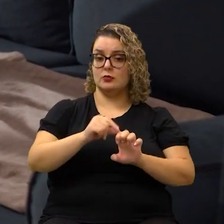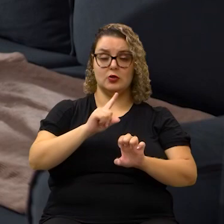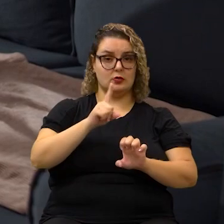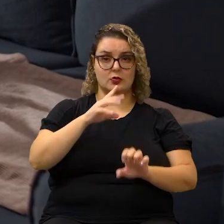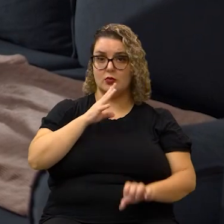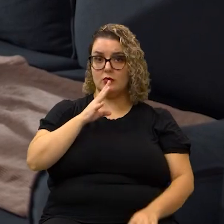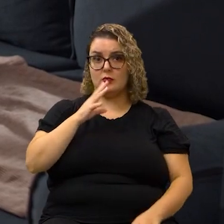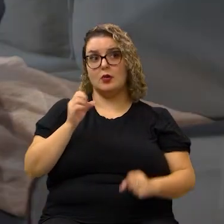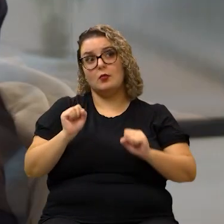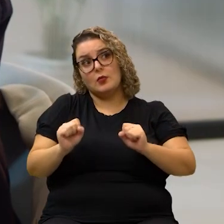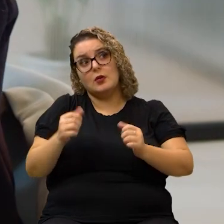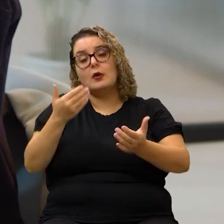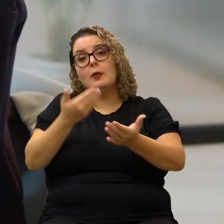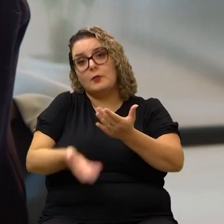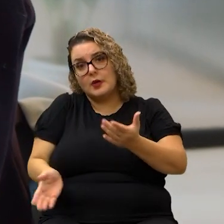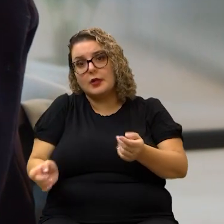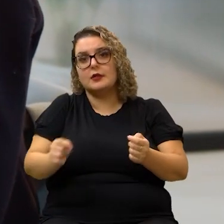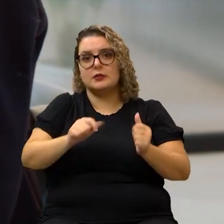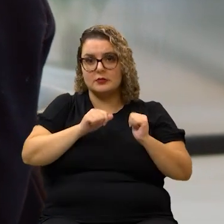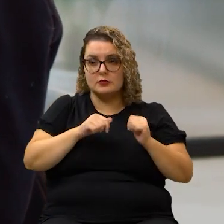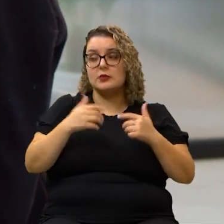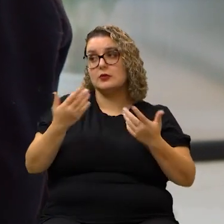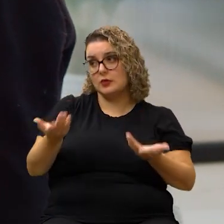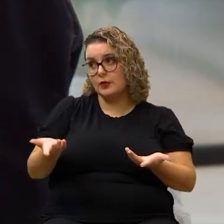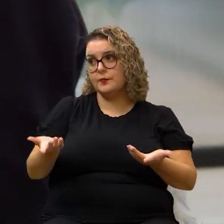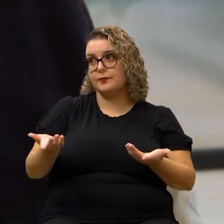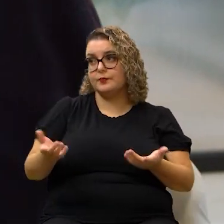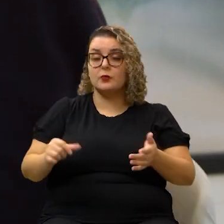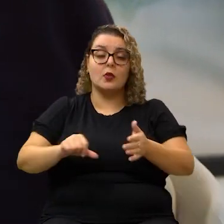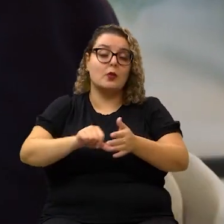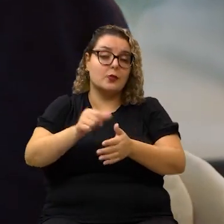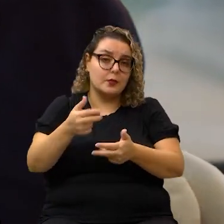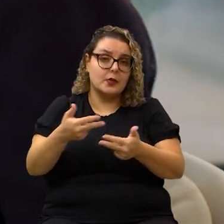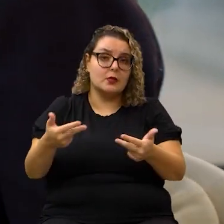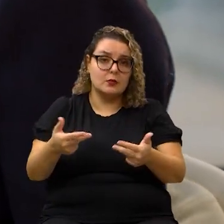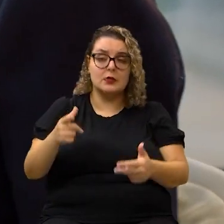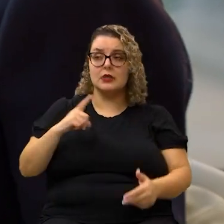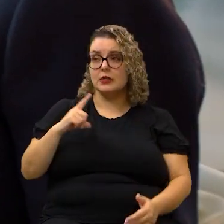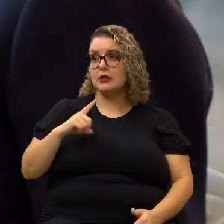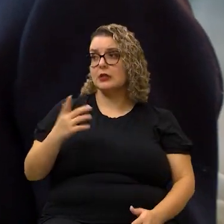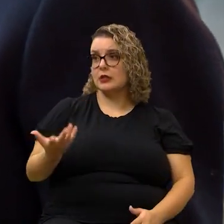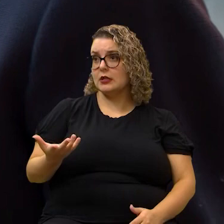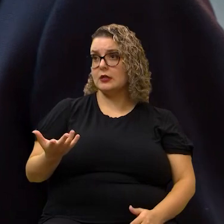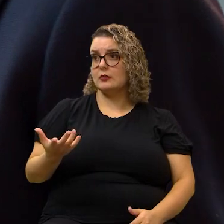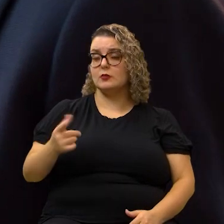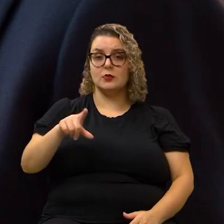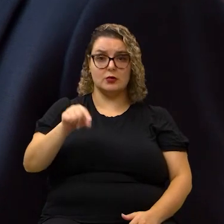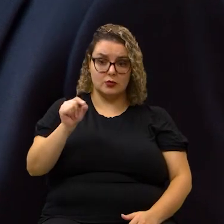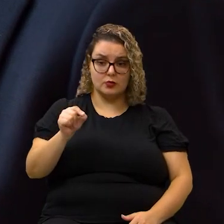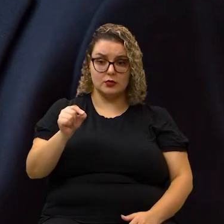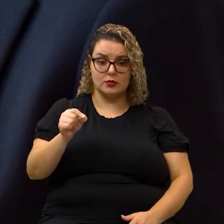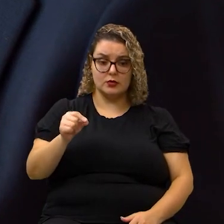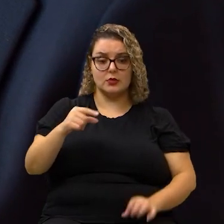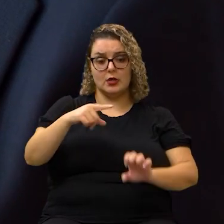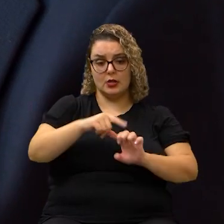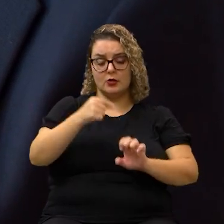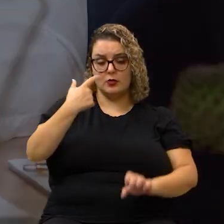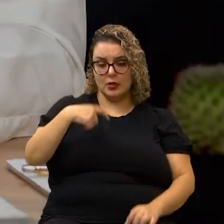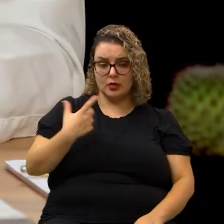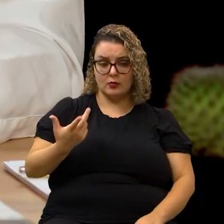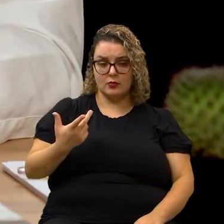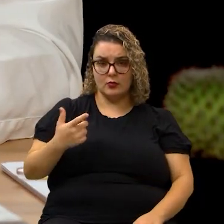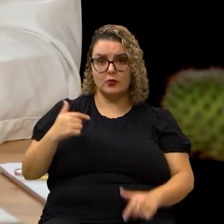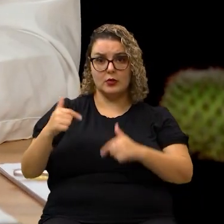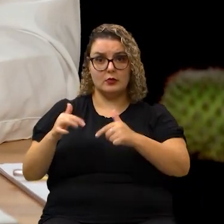não conhecer, pode ser que ele perca este benefício, né? Então, primeiro ponto, nós temos a questão lá da escolha. Eu sou um empreendedor, eu vou trabalhar